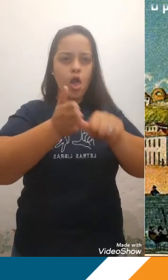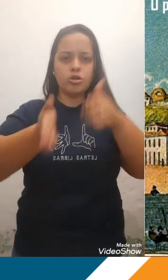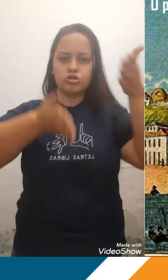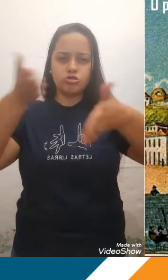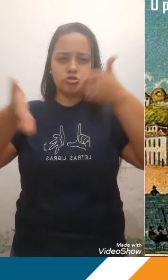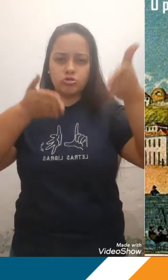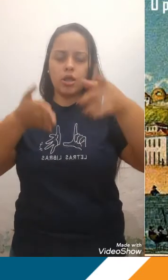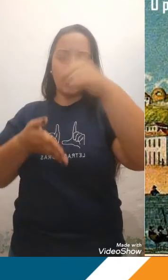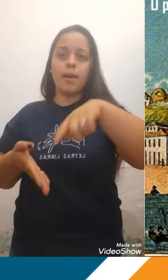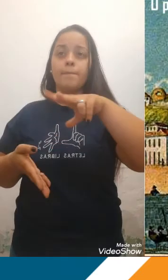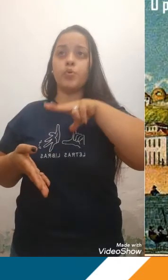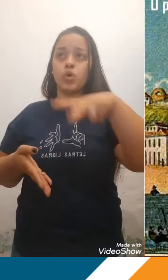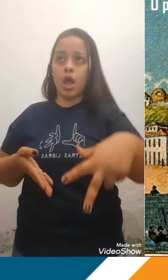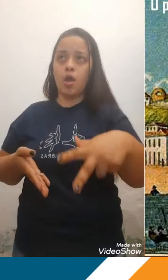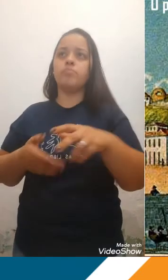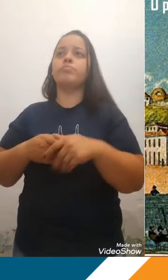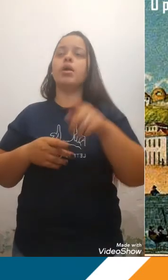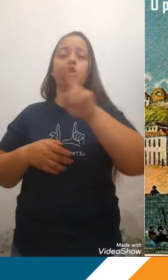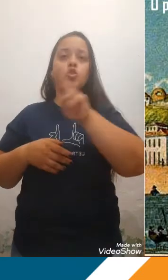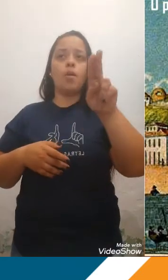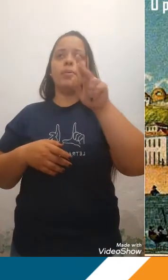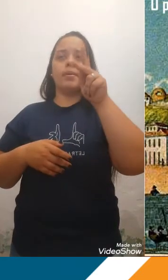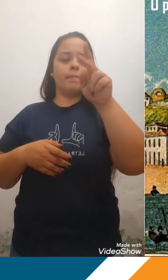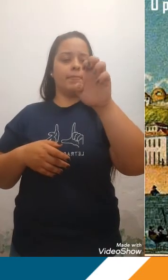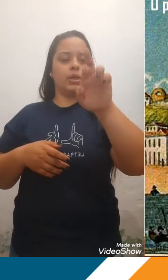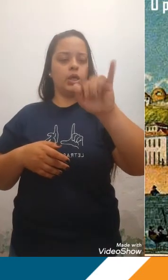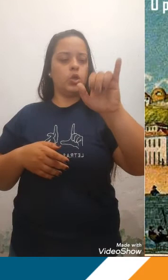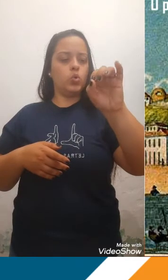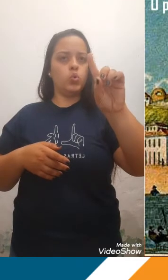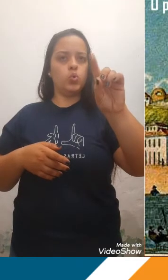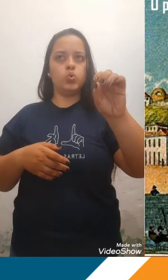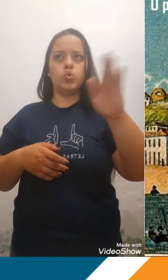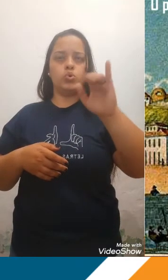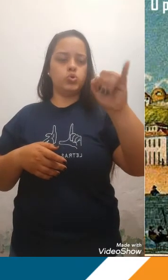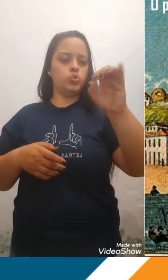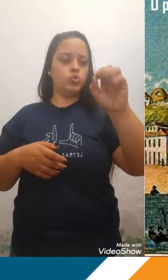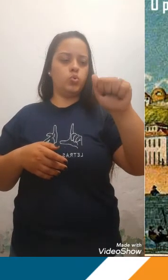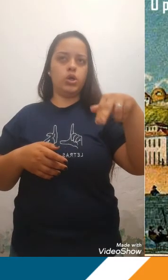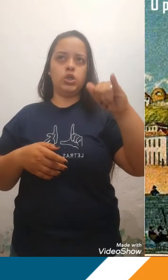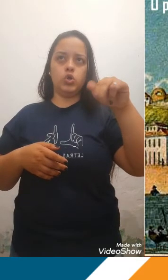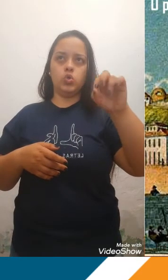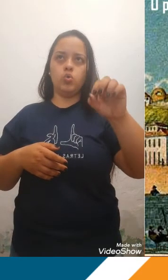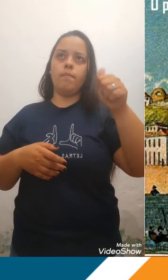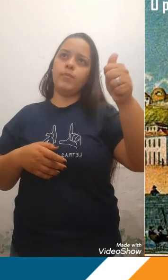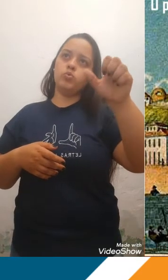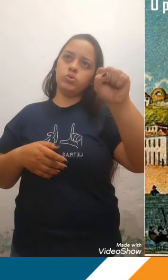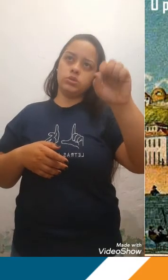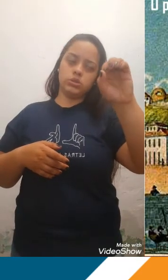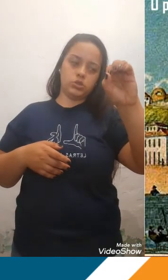Portuguesa em 1808. Este momento histórico, portanto, dá início ao período joanino, entre 1808